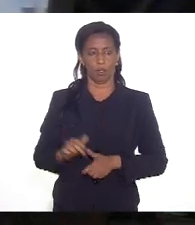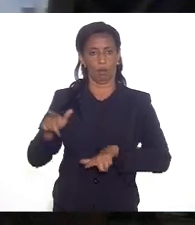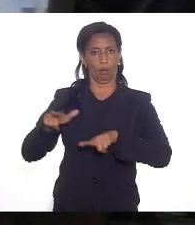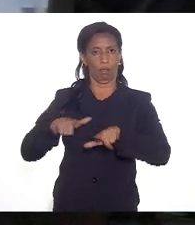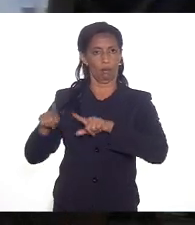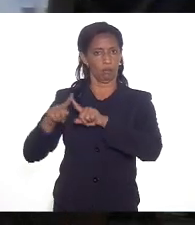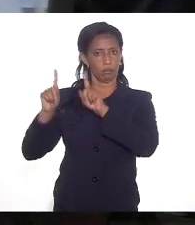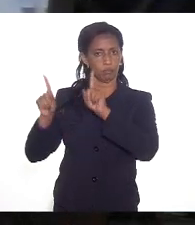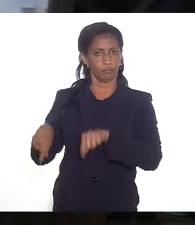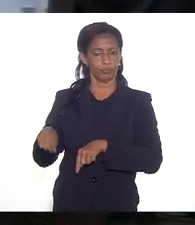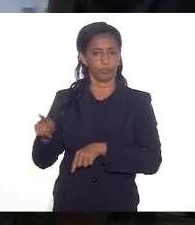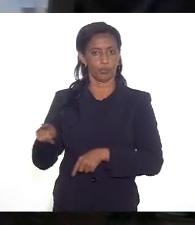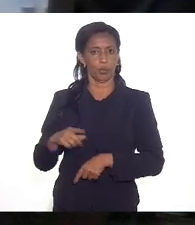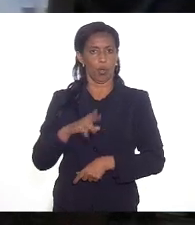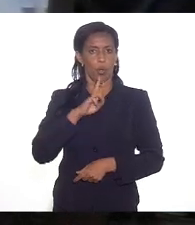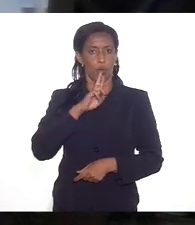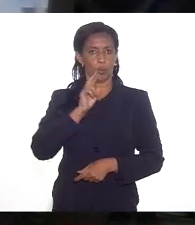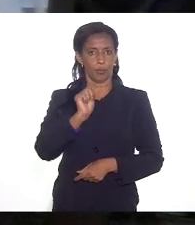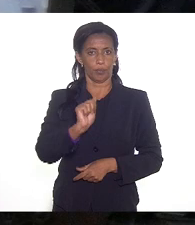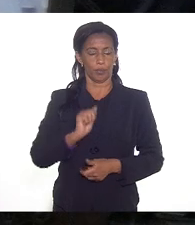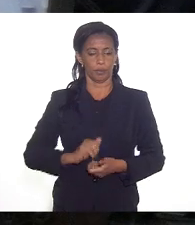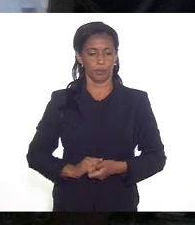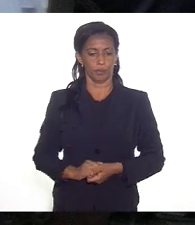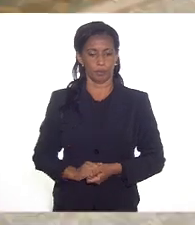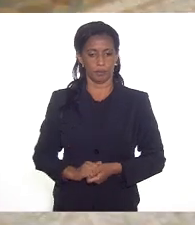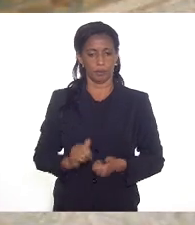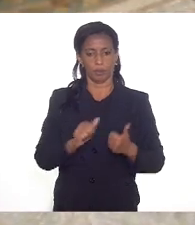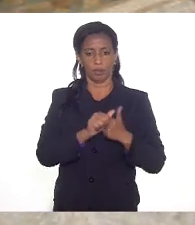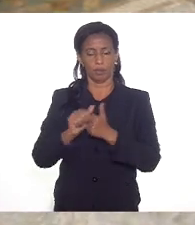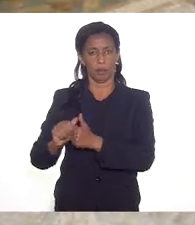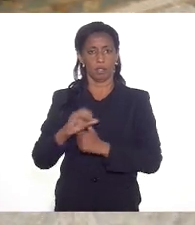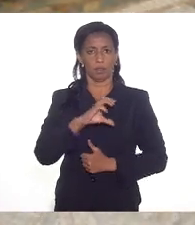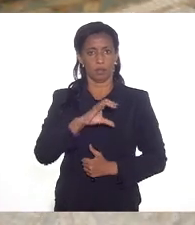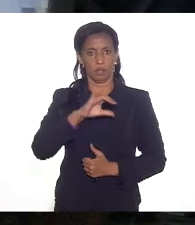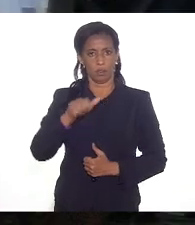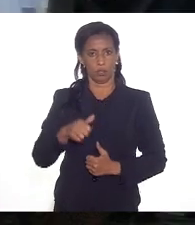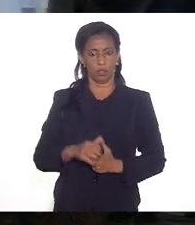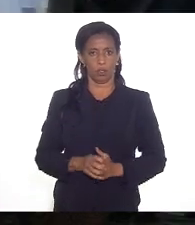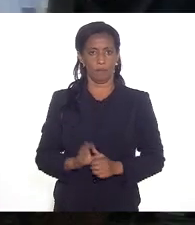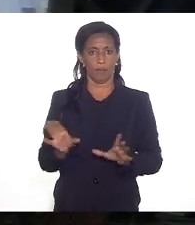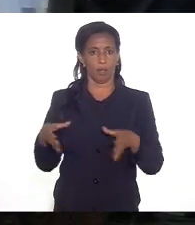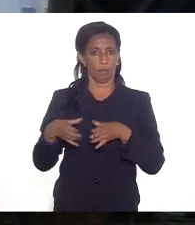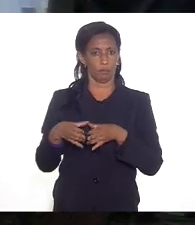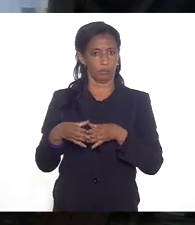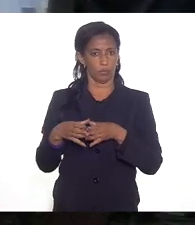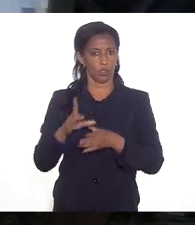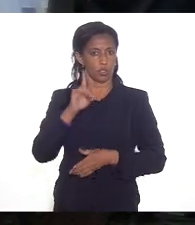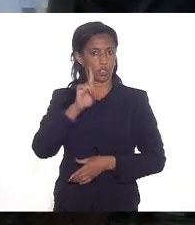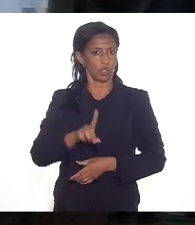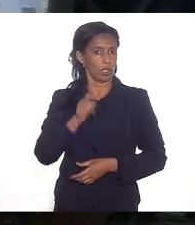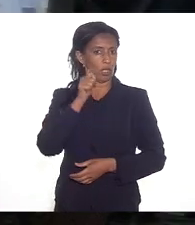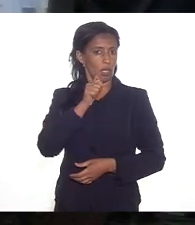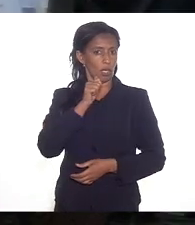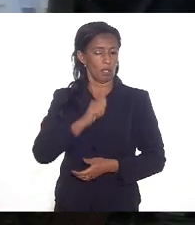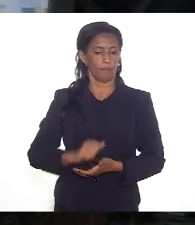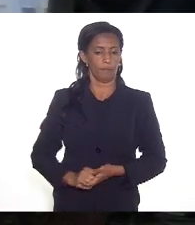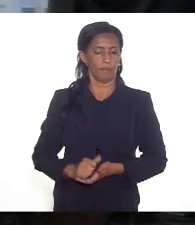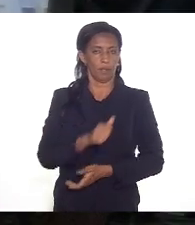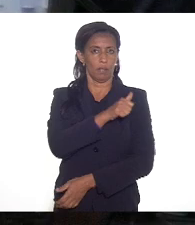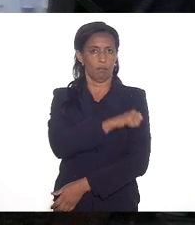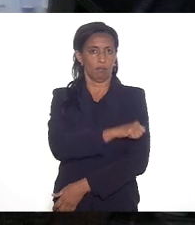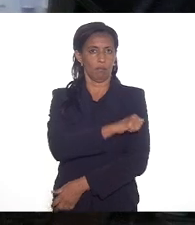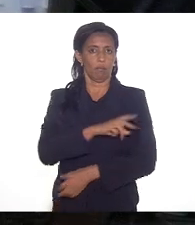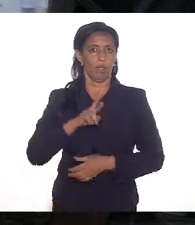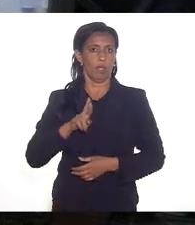Rodrigo Amorim eu acompanho o parecer da ccj presente pela comissão de Defesa do direito da mulher a deputada enfermeira